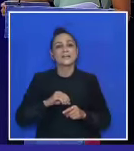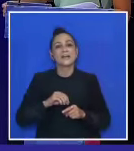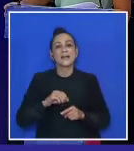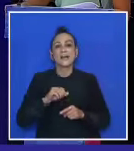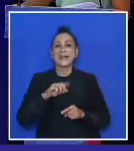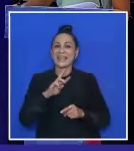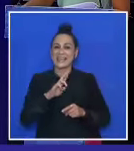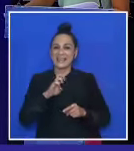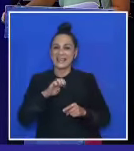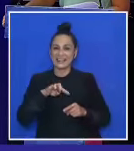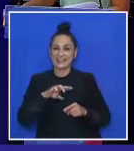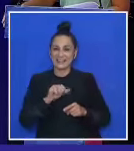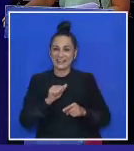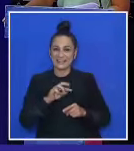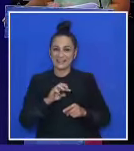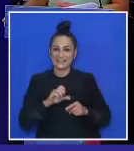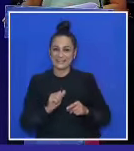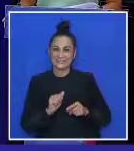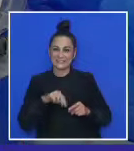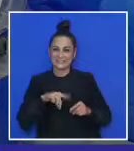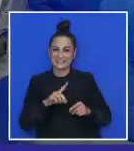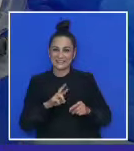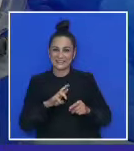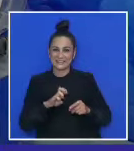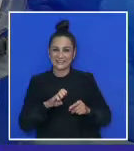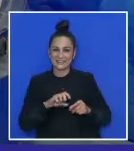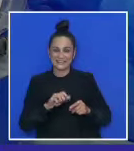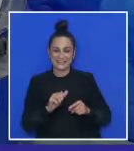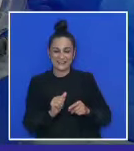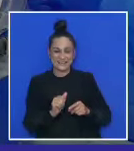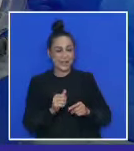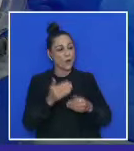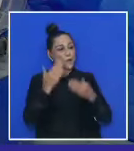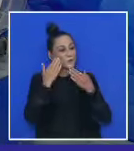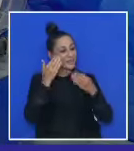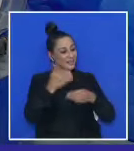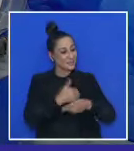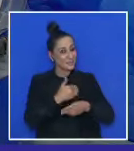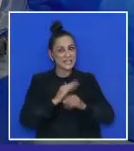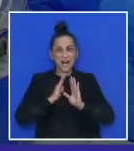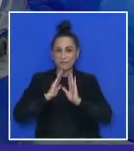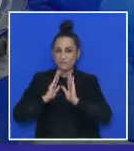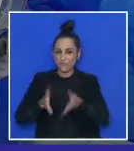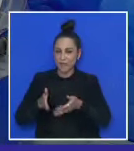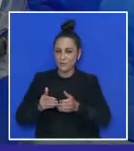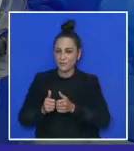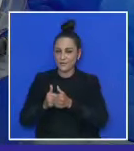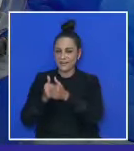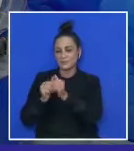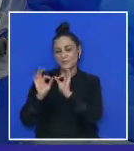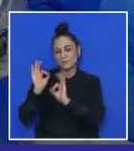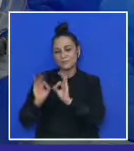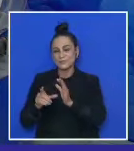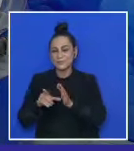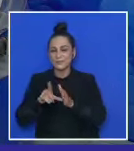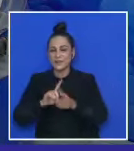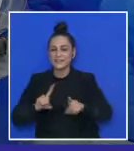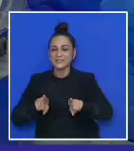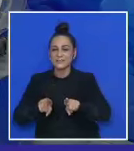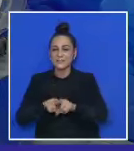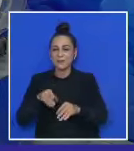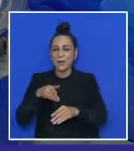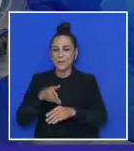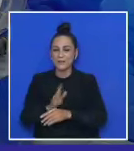Gerlin. Obrigada pela presença. Elas já acompanharam de perto todos os nossos procedimentos prévios e agora também